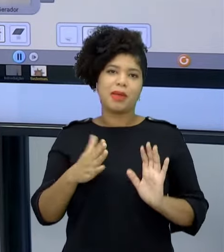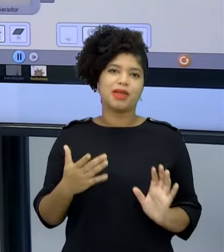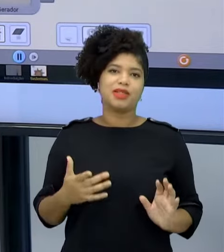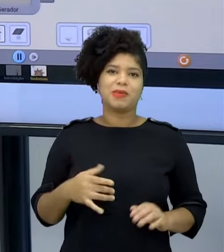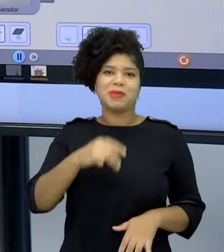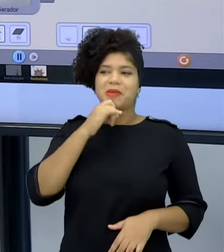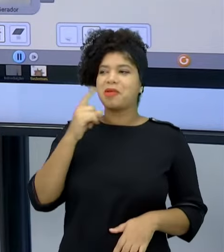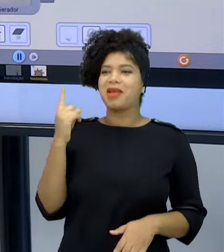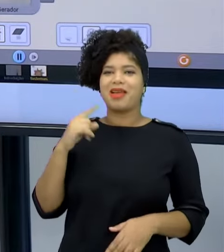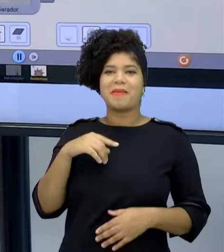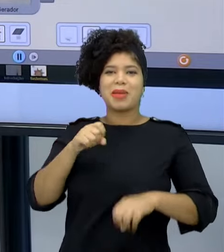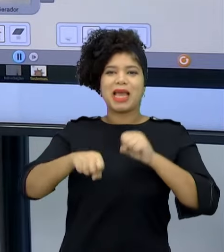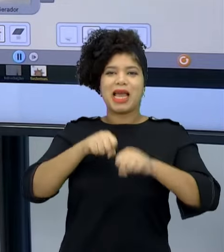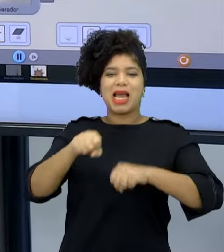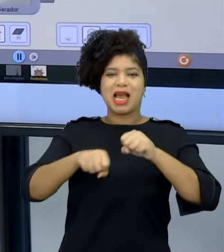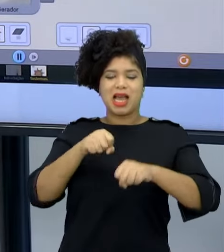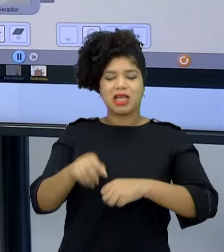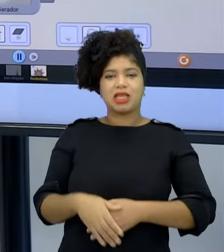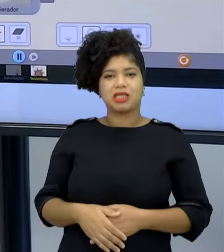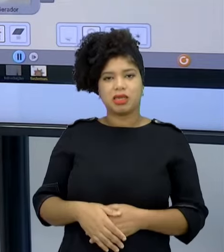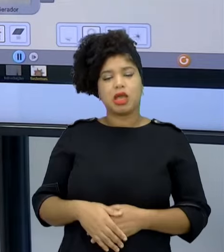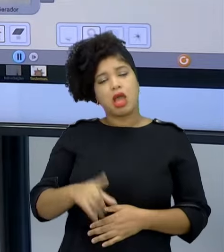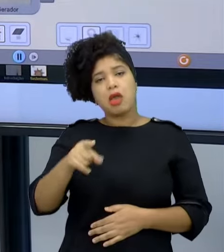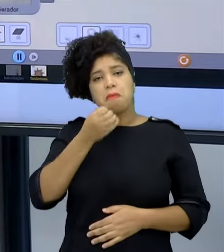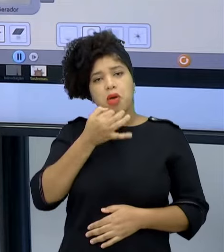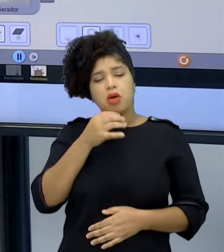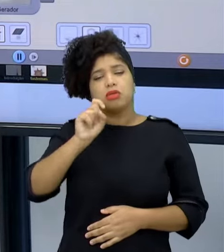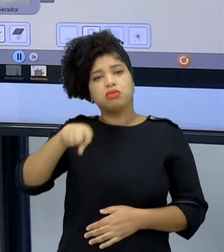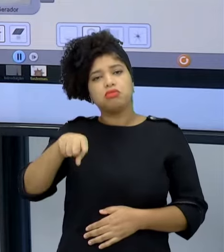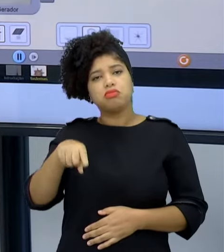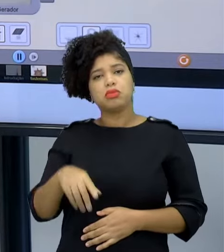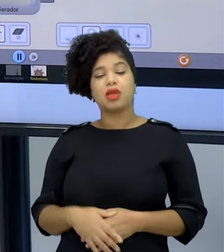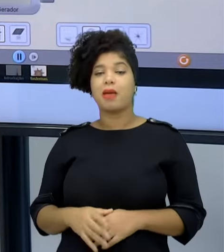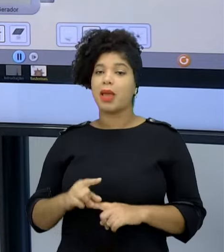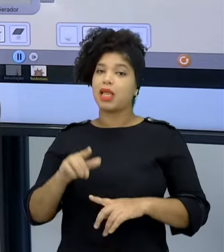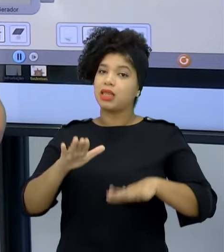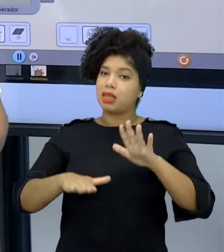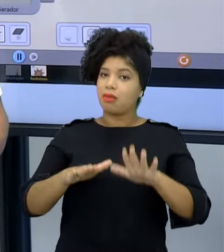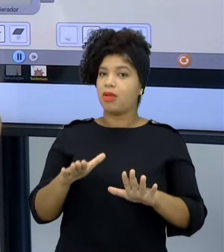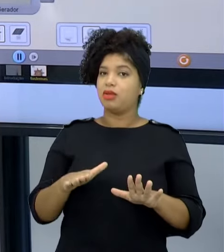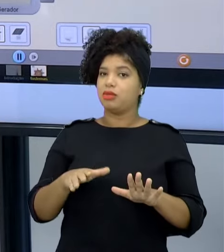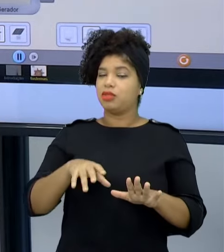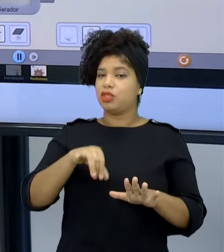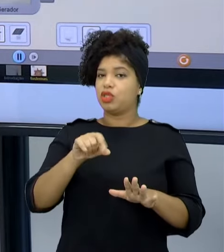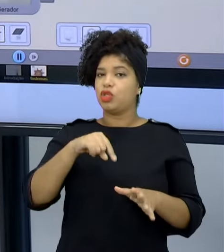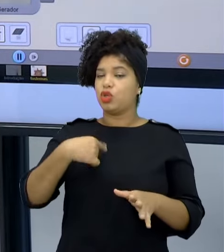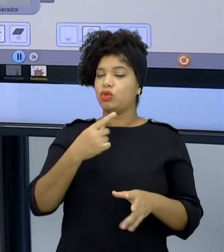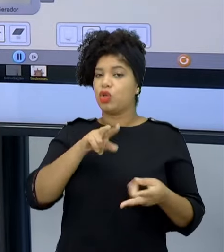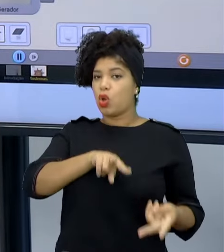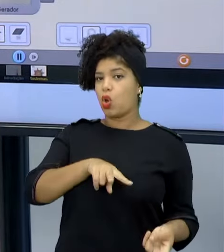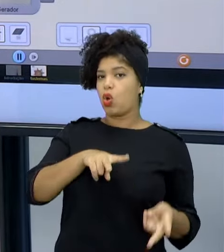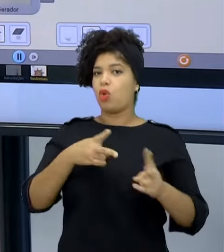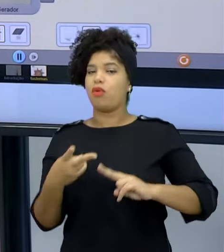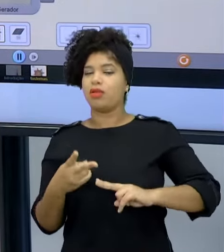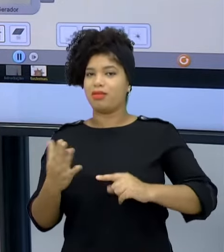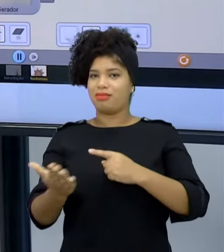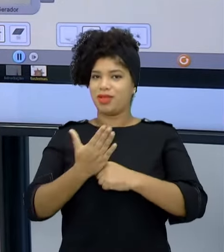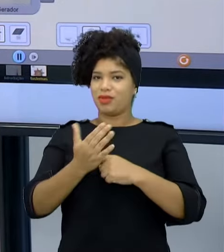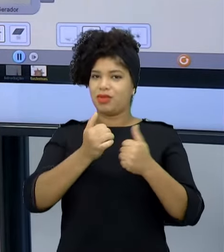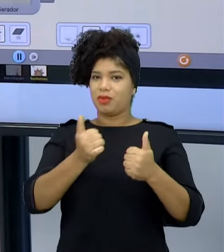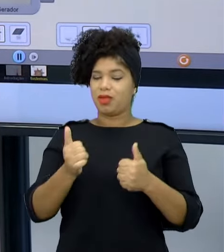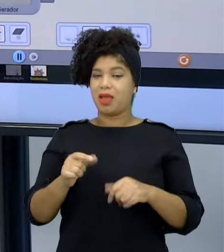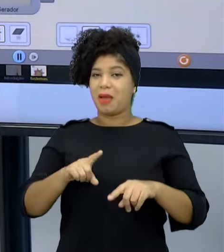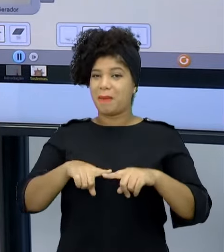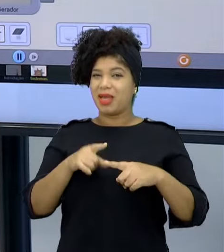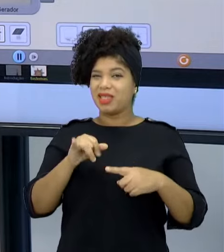Depende. Né? A gente pode fazer o uso da energia, converter numa energia que vai fazer bem para a gente. Agora, às vezes a energia também pode fazer mal